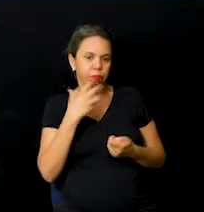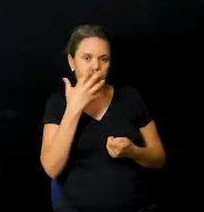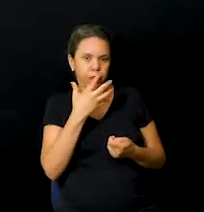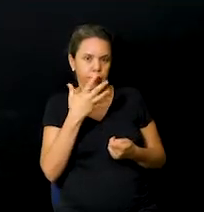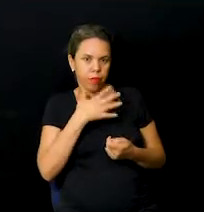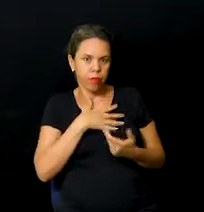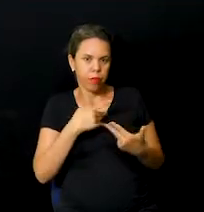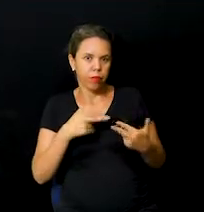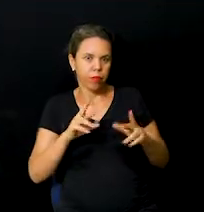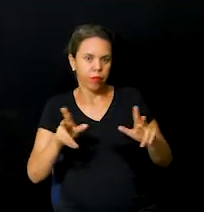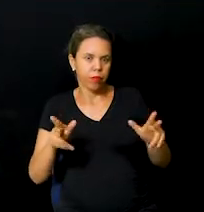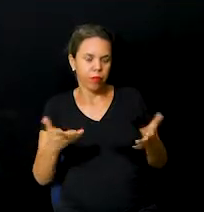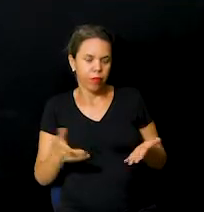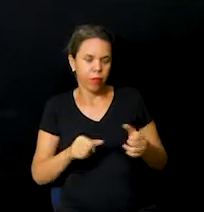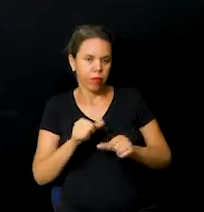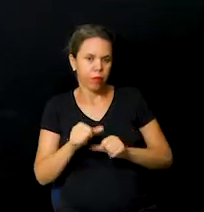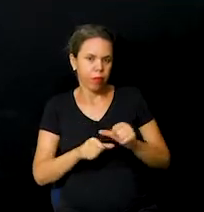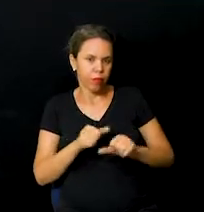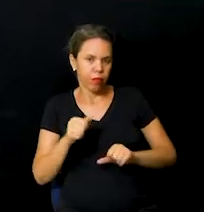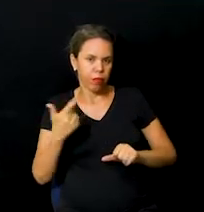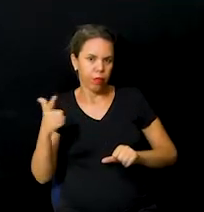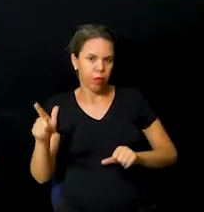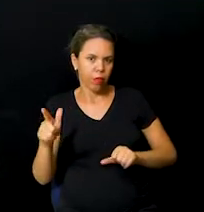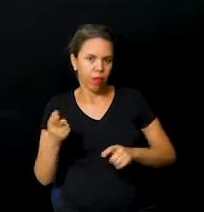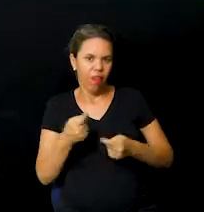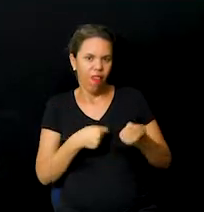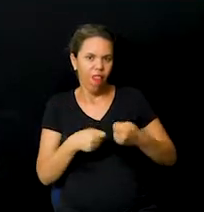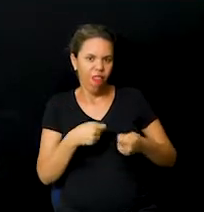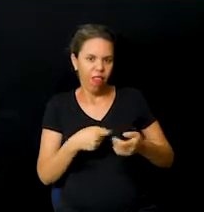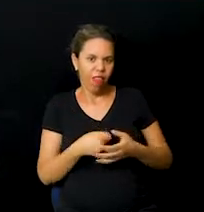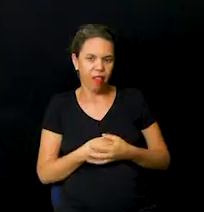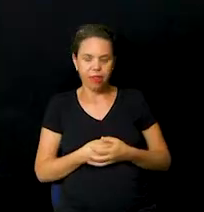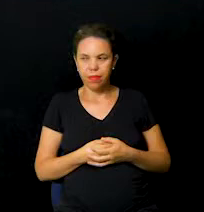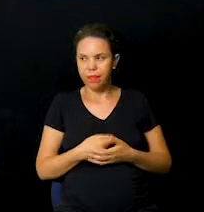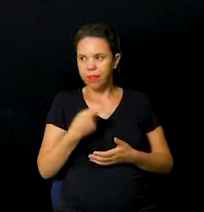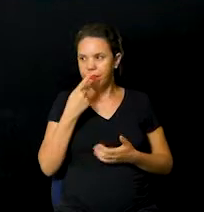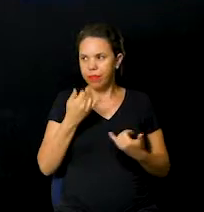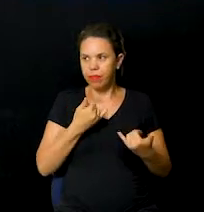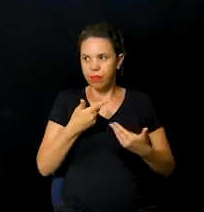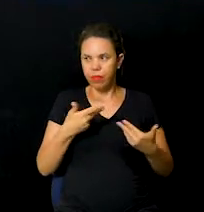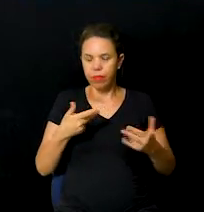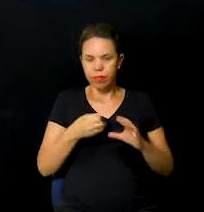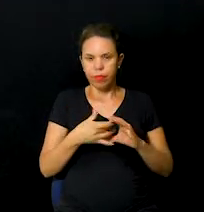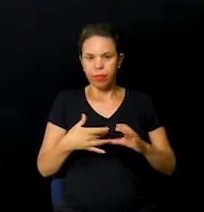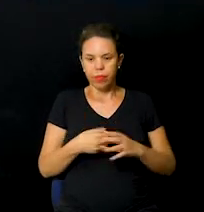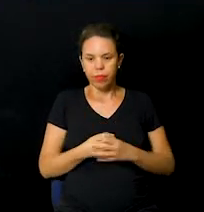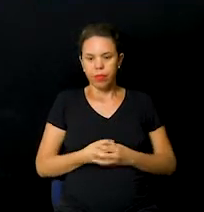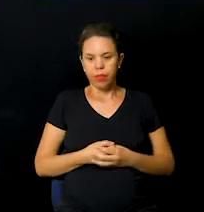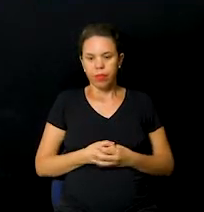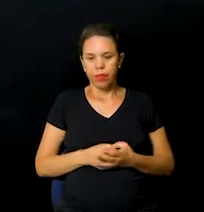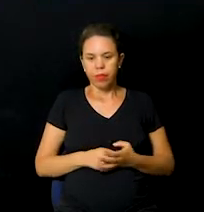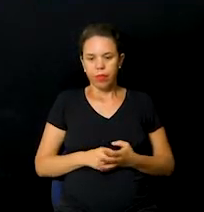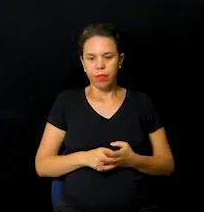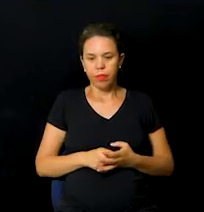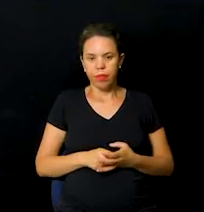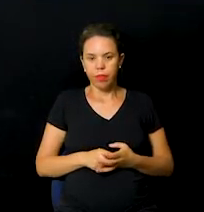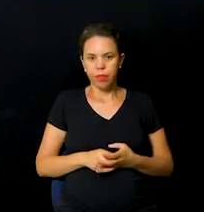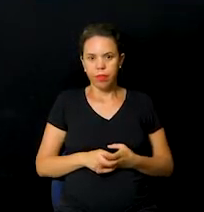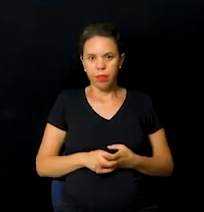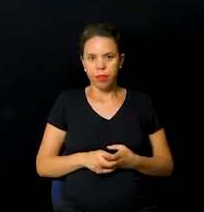eu tinha uma paixão por fazer algo e transformei isso em um negócio. Me fala dessas duas